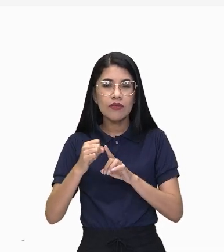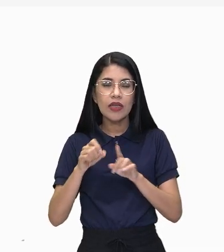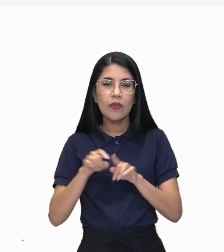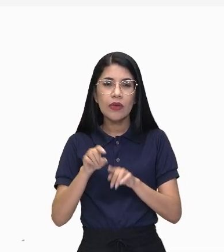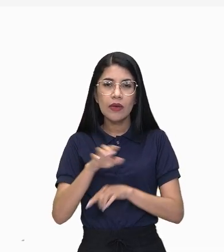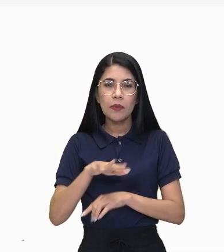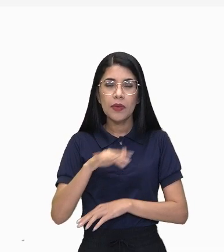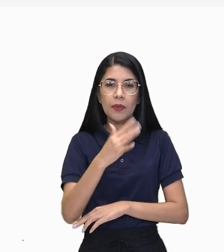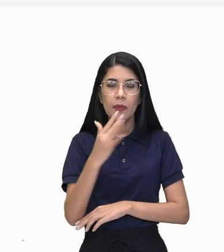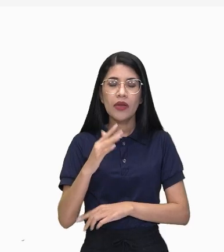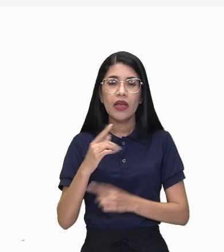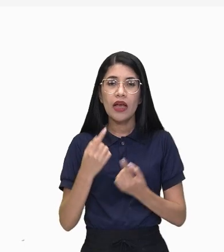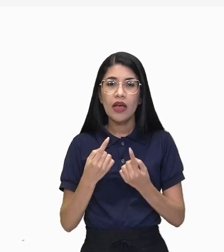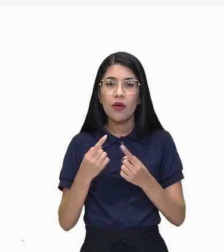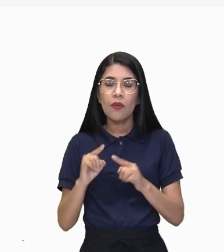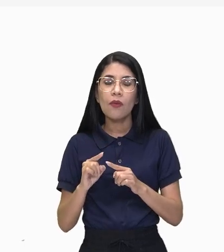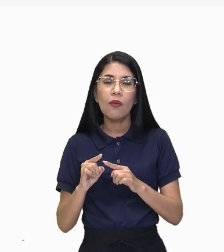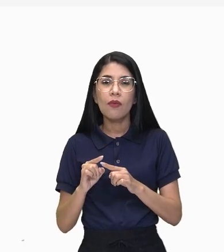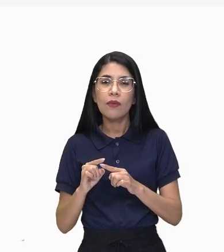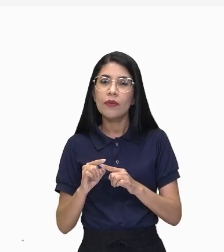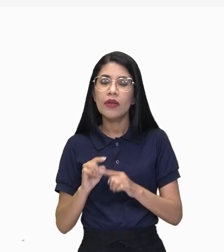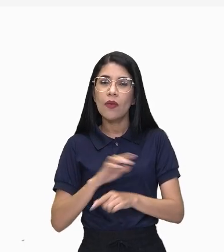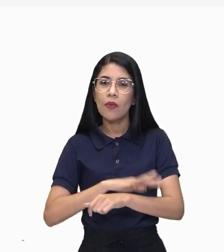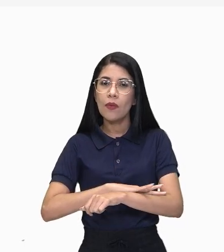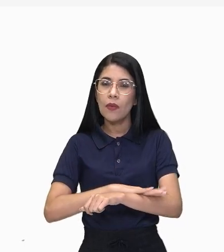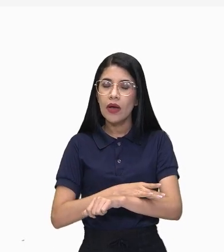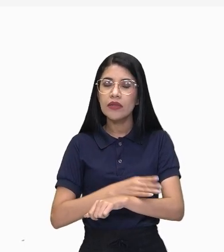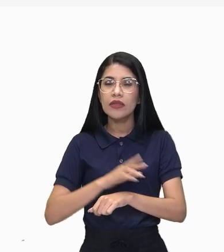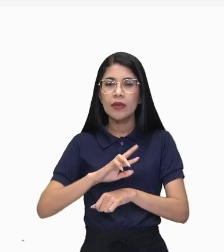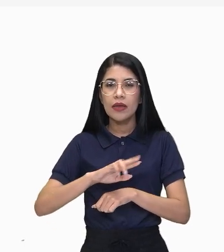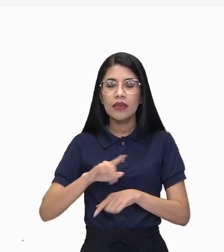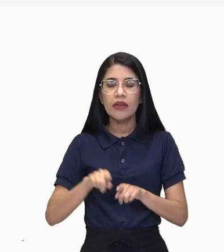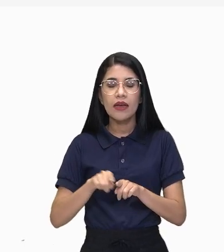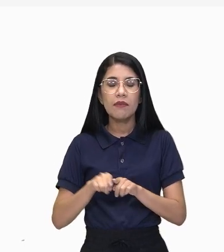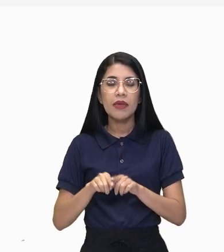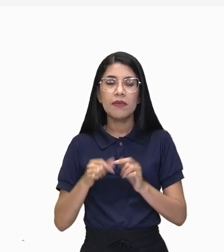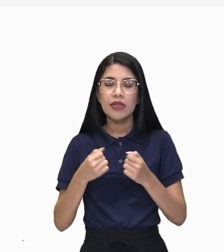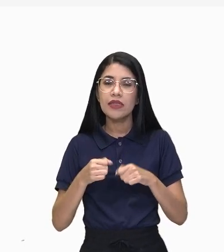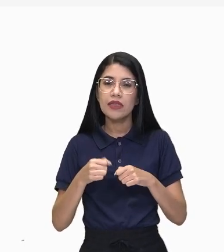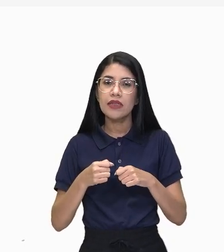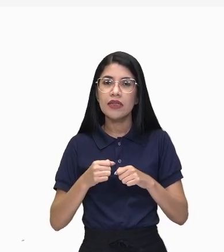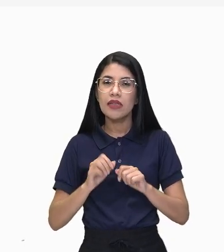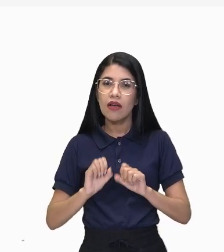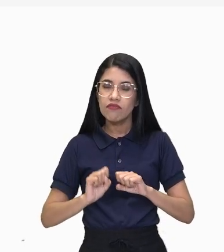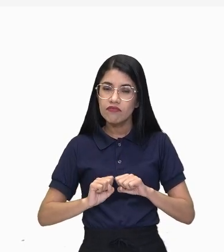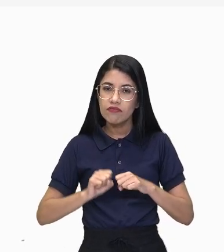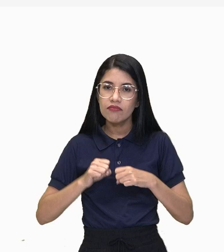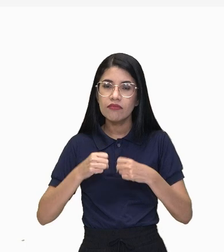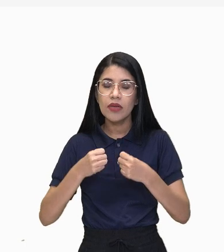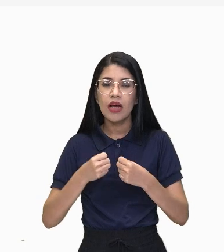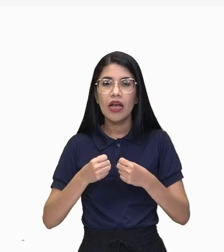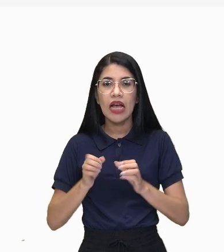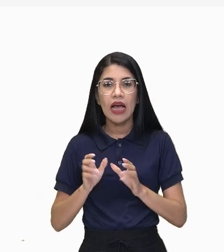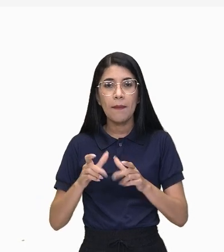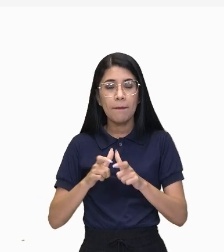ela tem que vir cada vez mais forte, mesmo com uma parcela da população indo